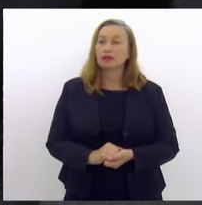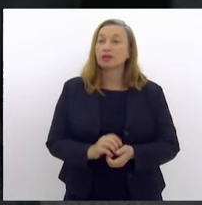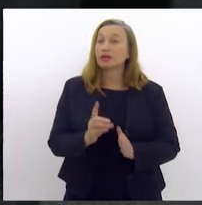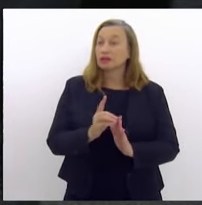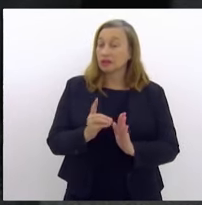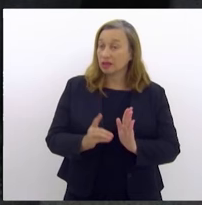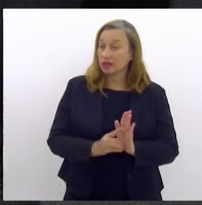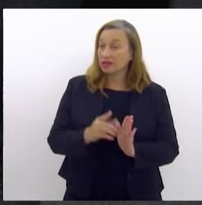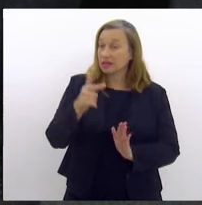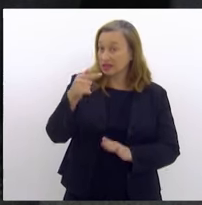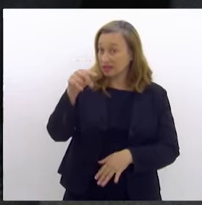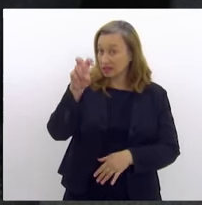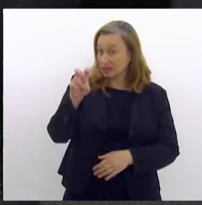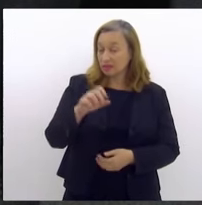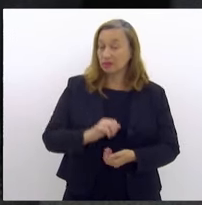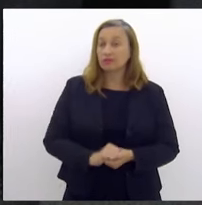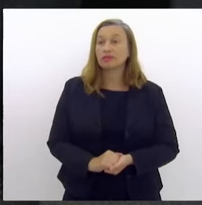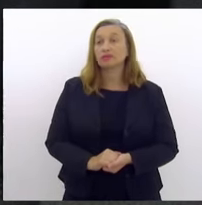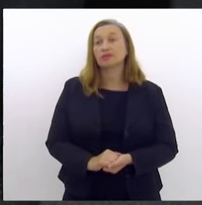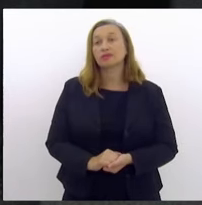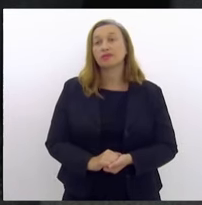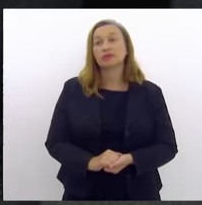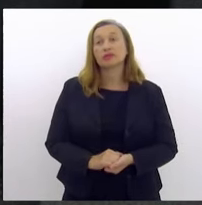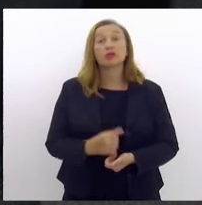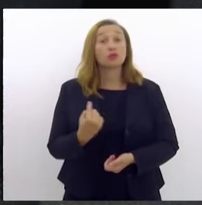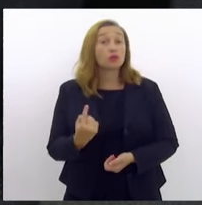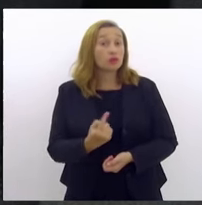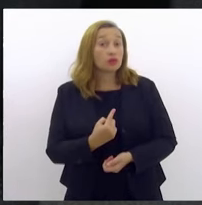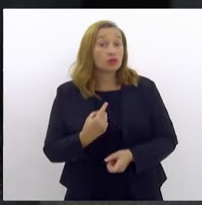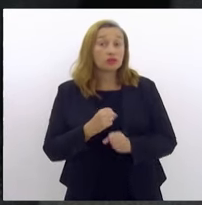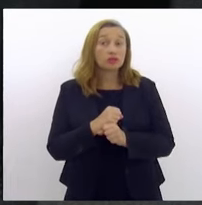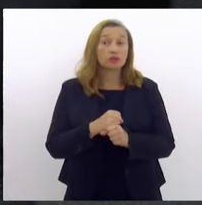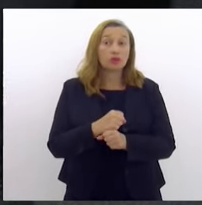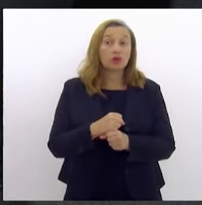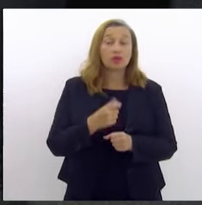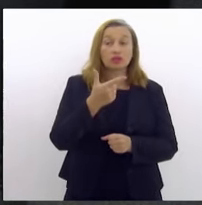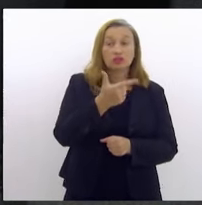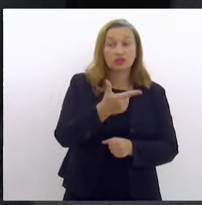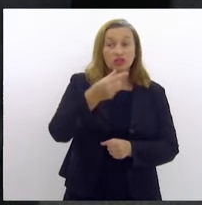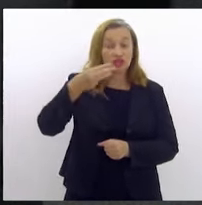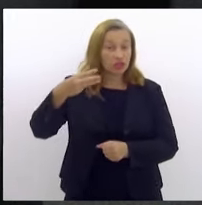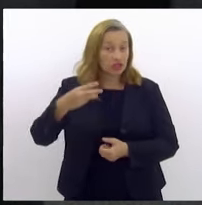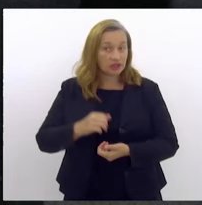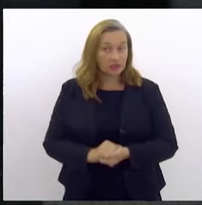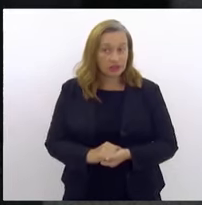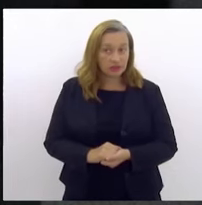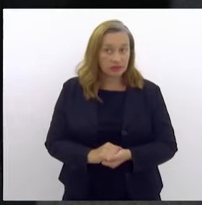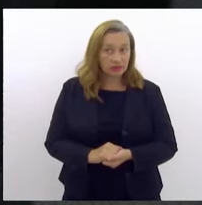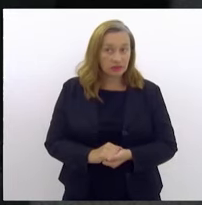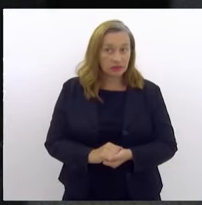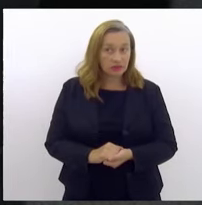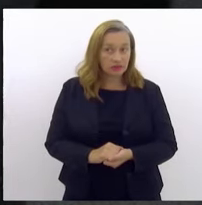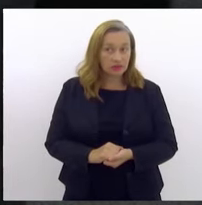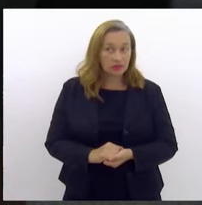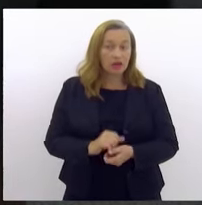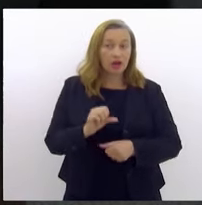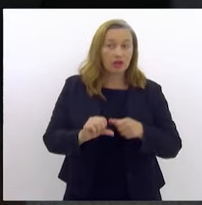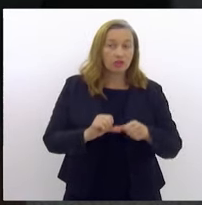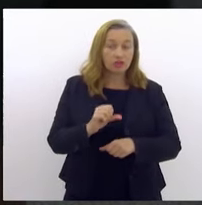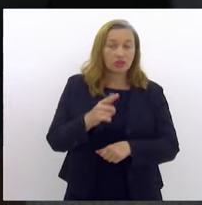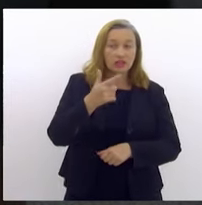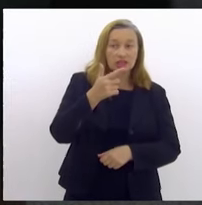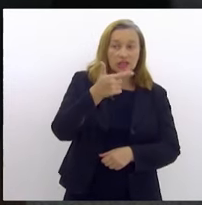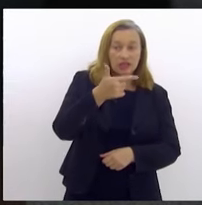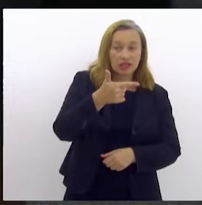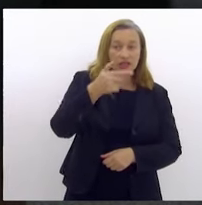Decreto de 75. Nós estamos no ano de 23. A fusão se fez em 15 de março